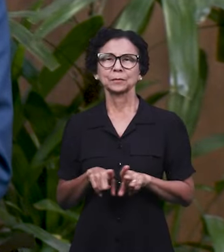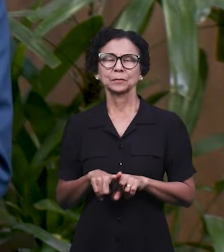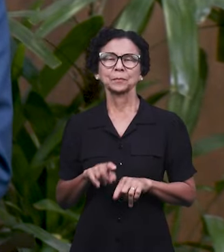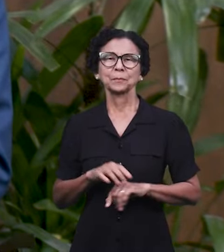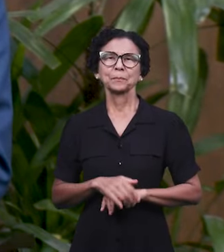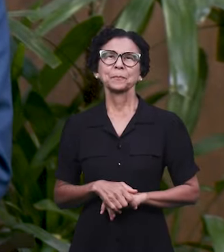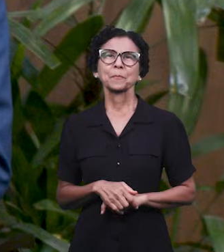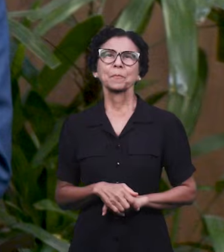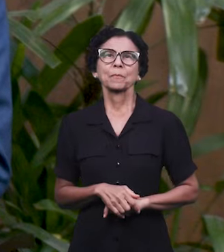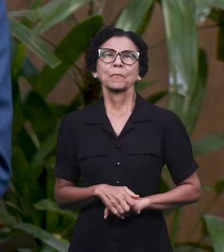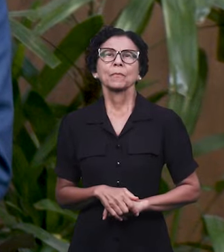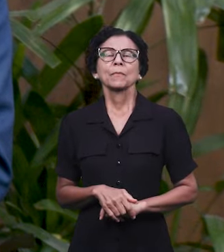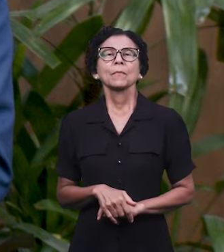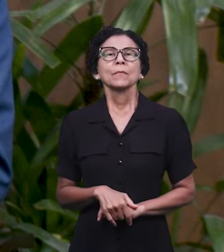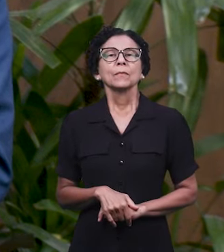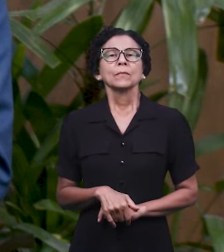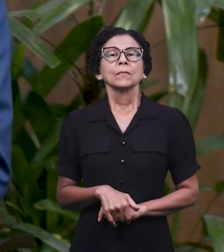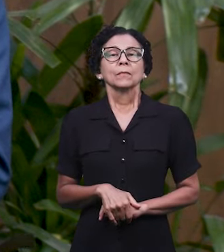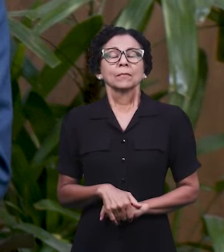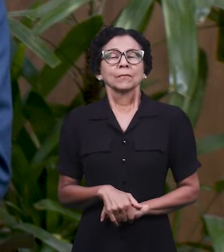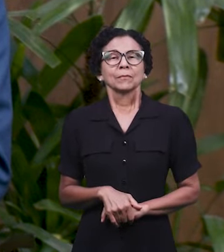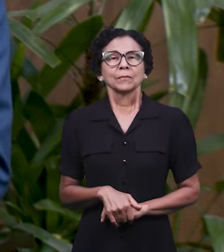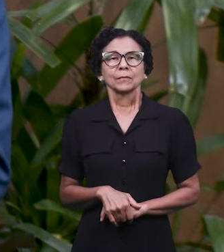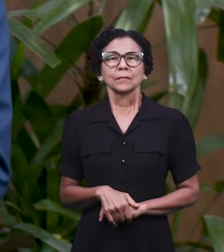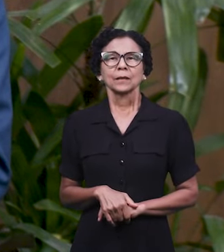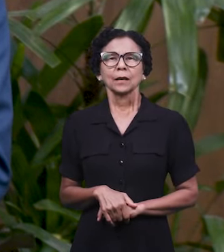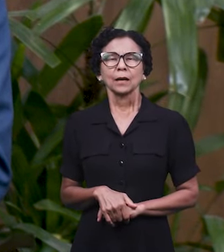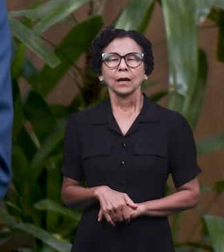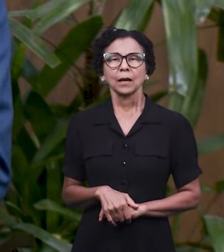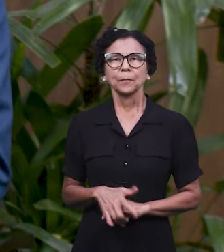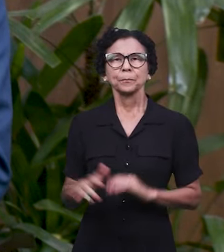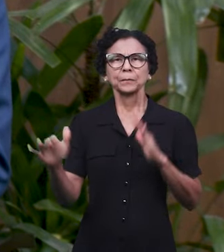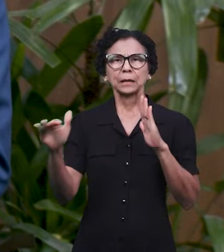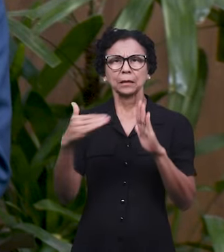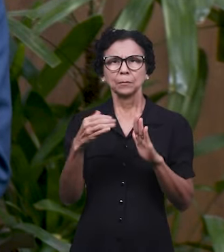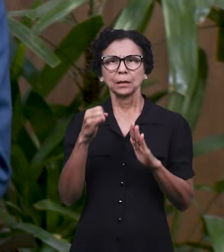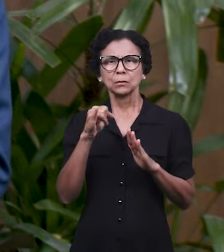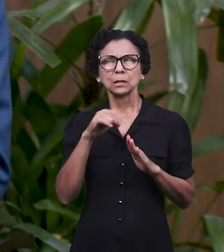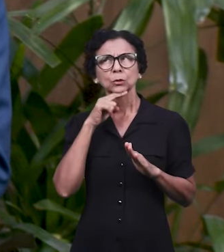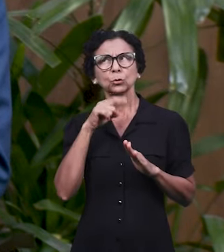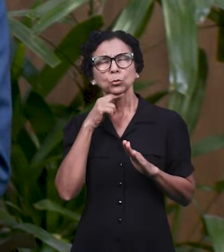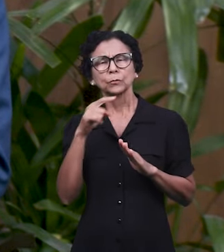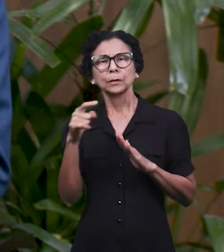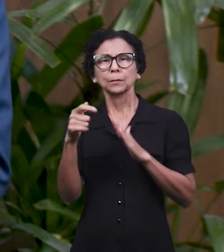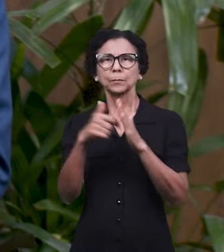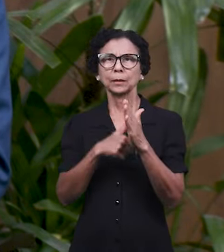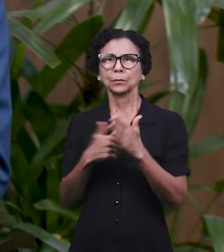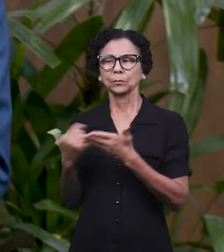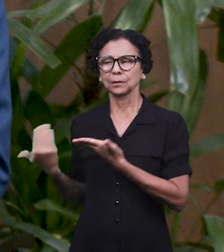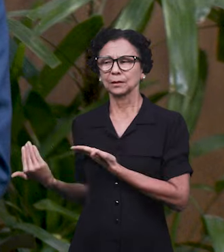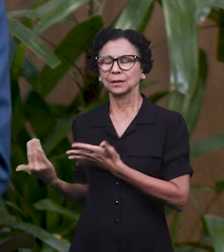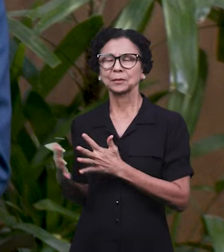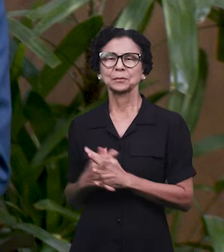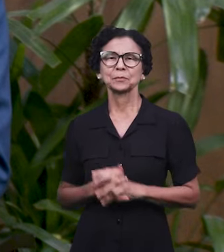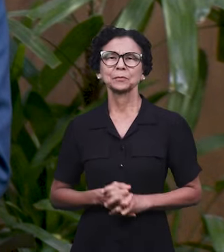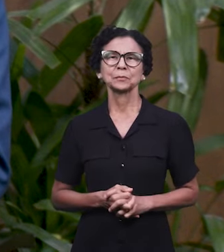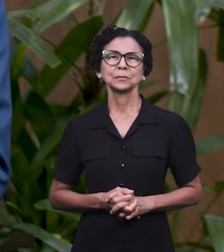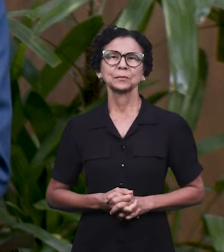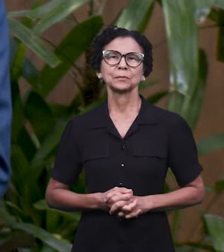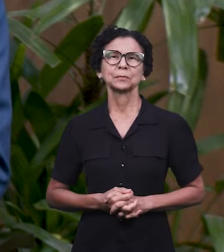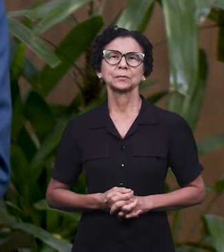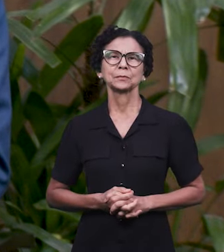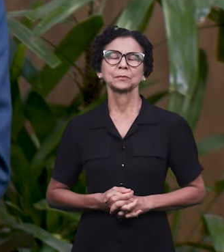deixar para você também o nosso e-mail para envio de dúvidas perguntas o nosso e-mail é momento direito